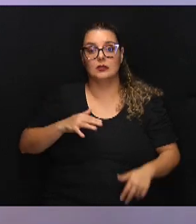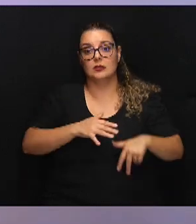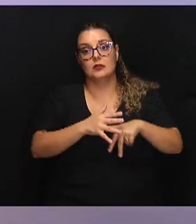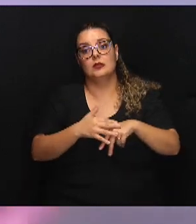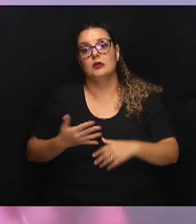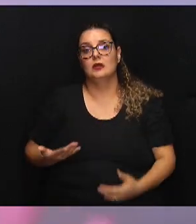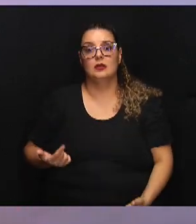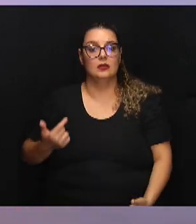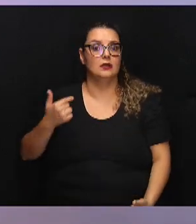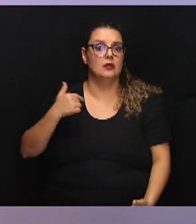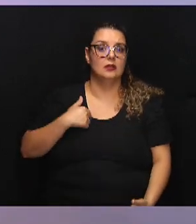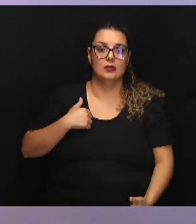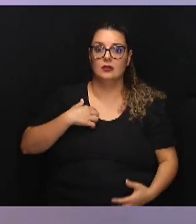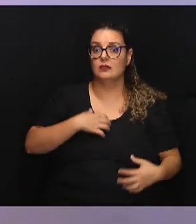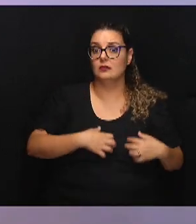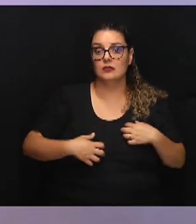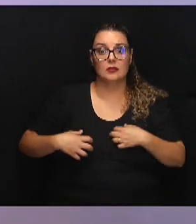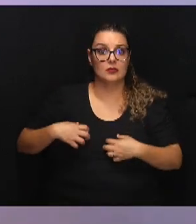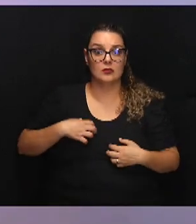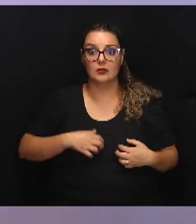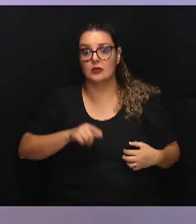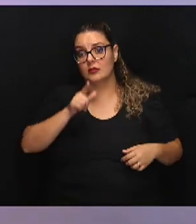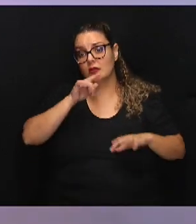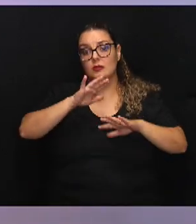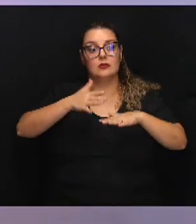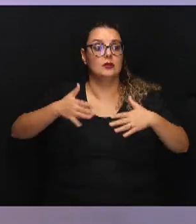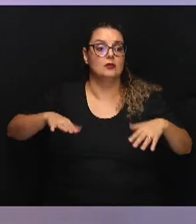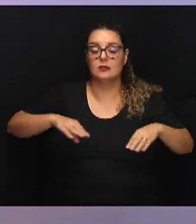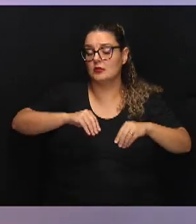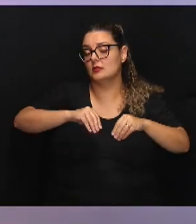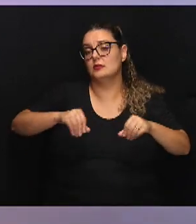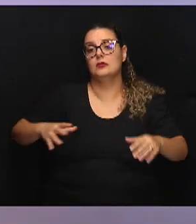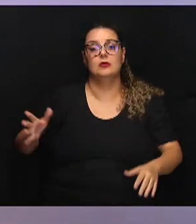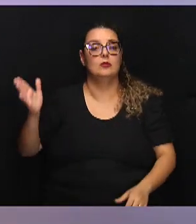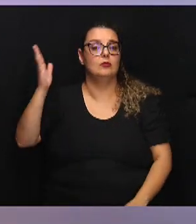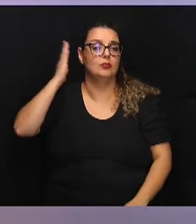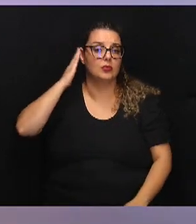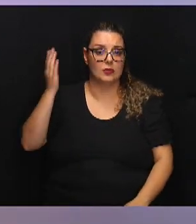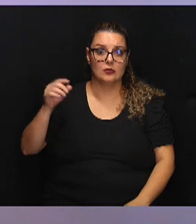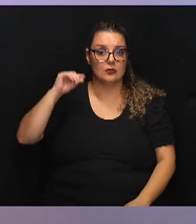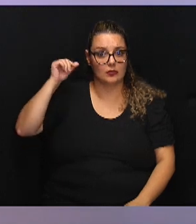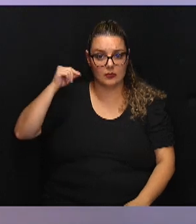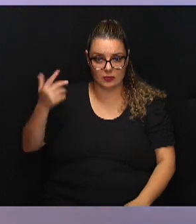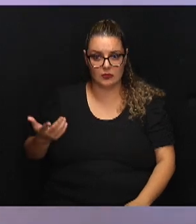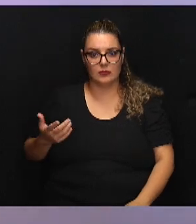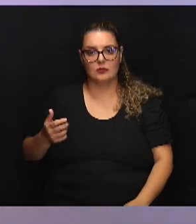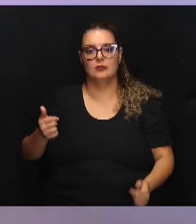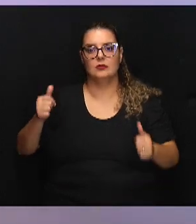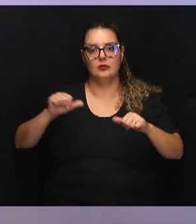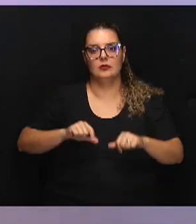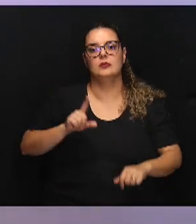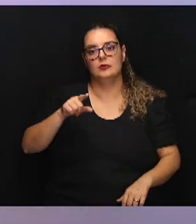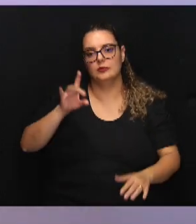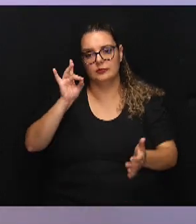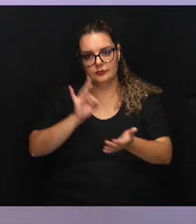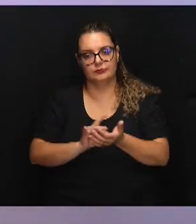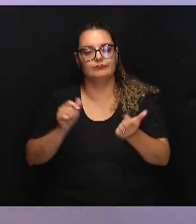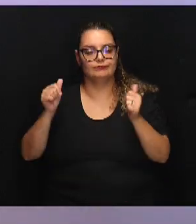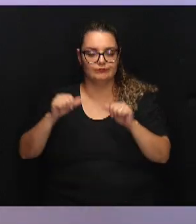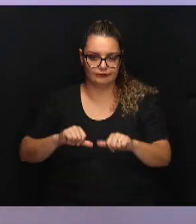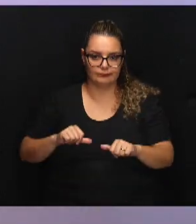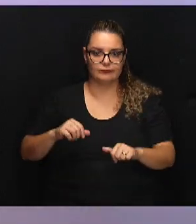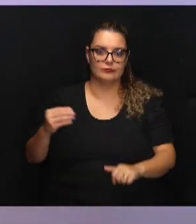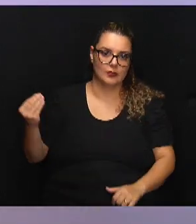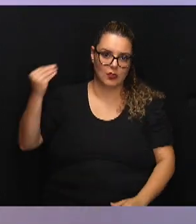fala: eu fiquei desesperado porque eu tava na praia e aí tampou meu ouvido, usei cotonete e só piorou. E realmente só piora porque só